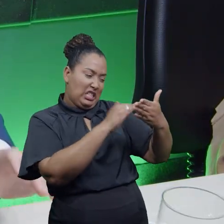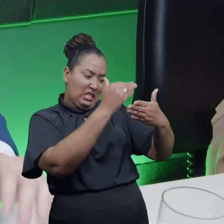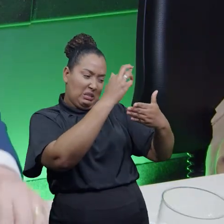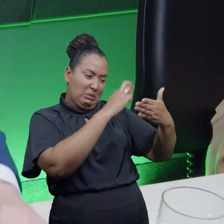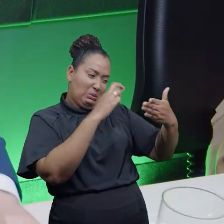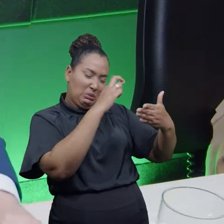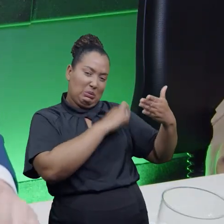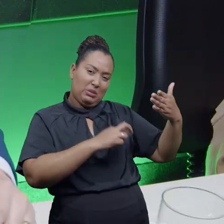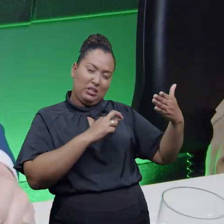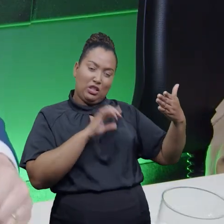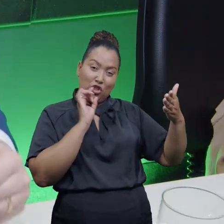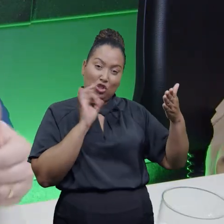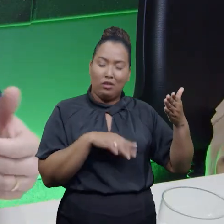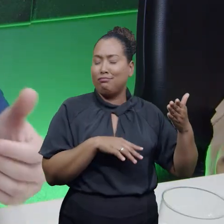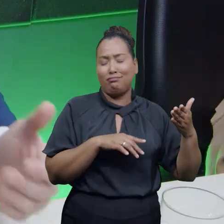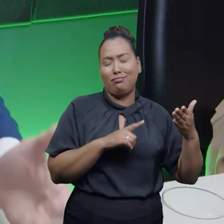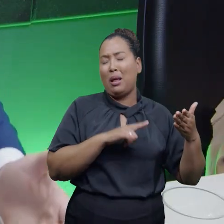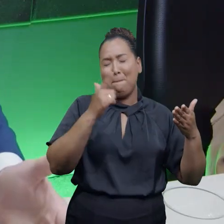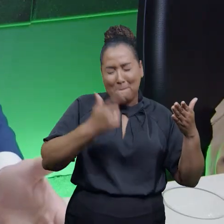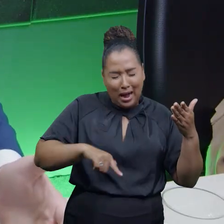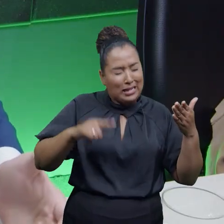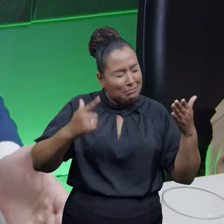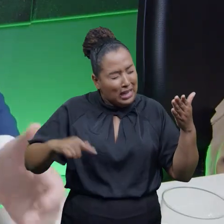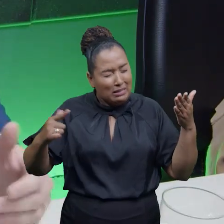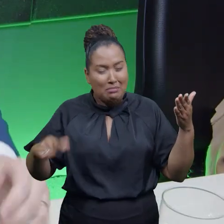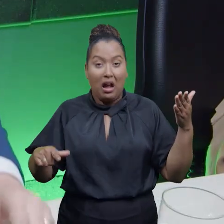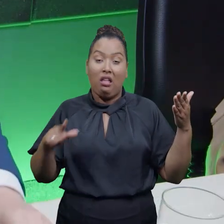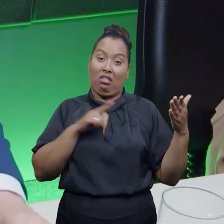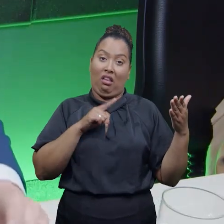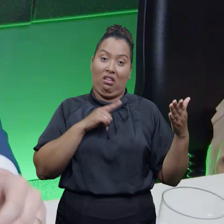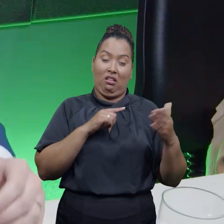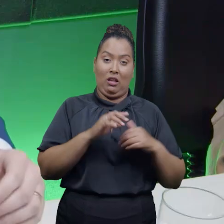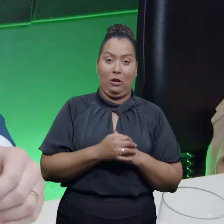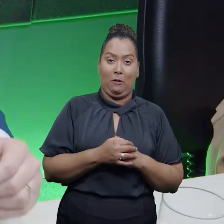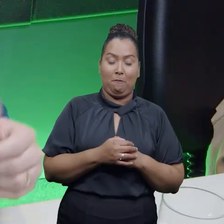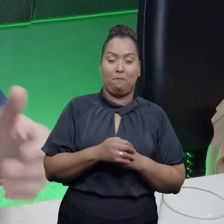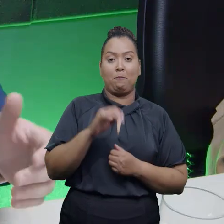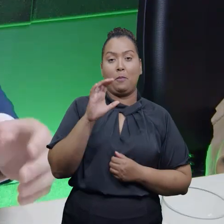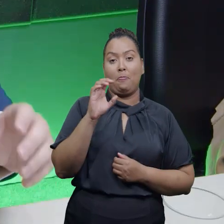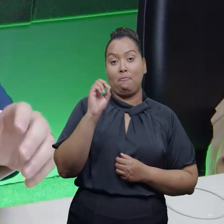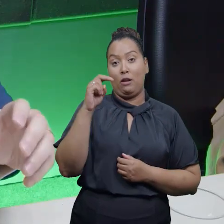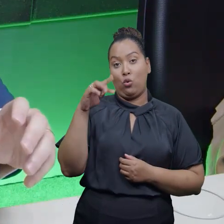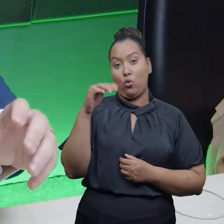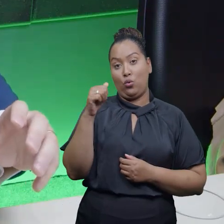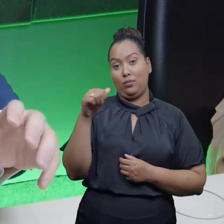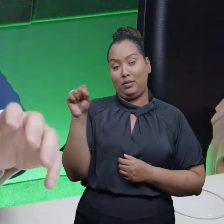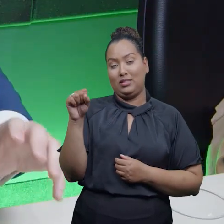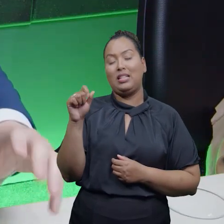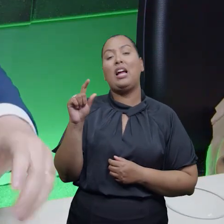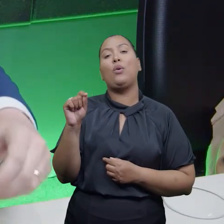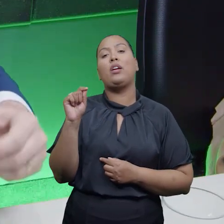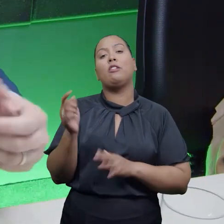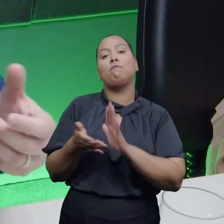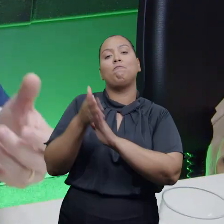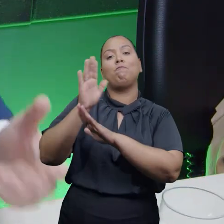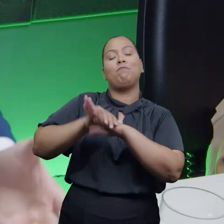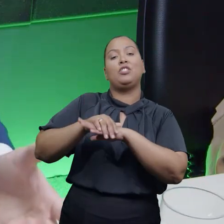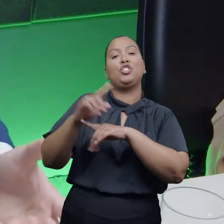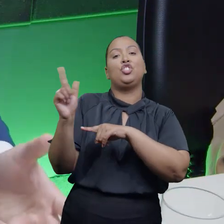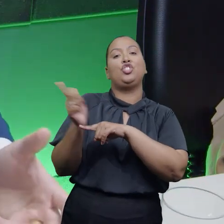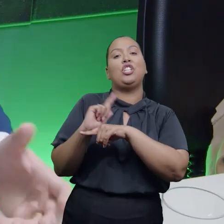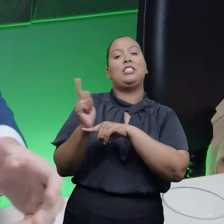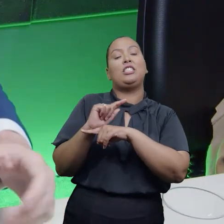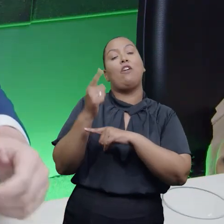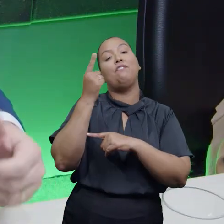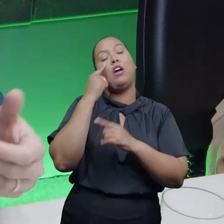gastou, é muito além disso. Na verdade, quando nós falamos contas, nós estamos falando a